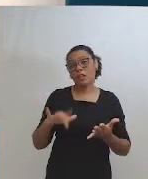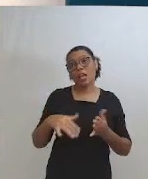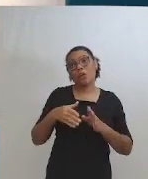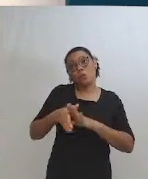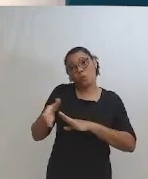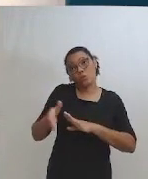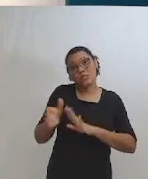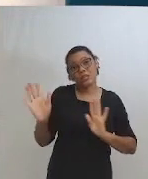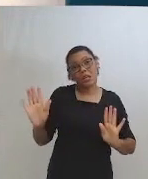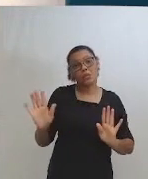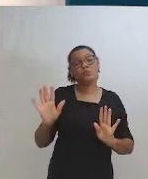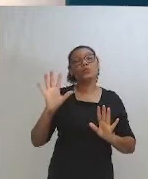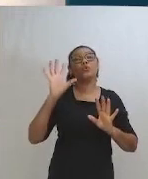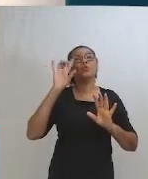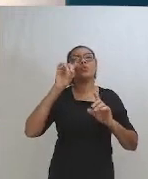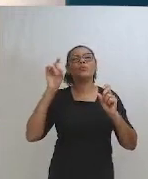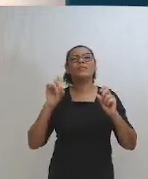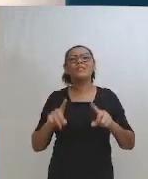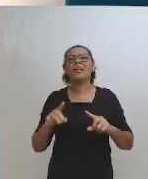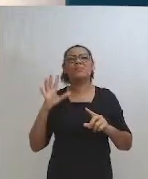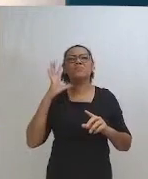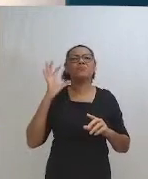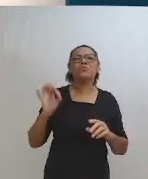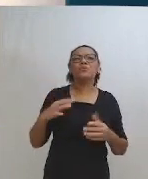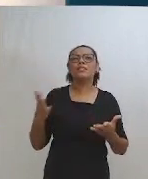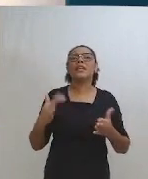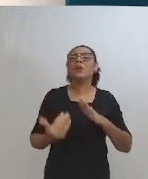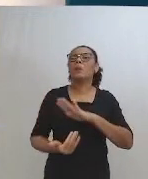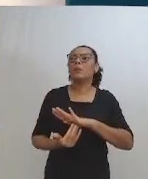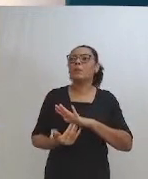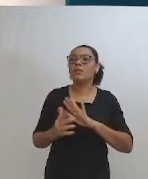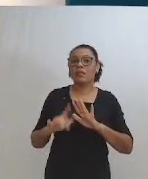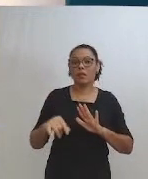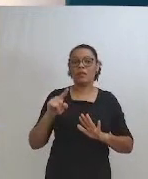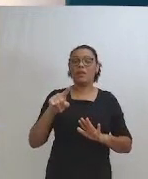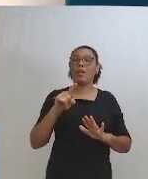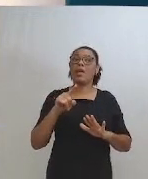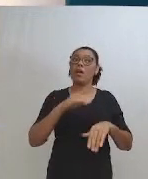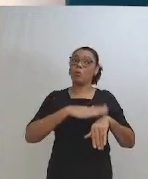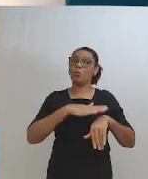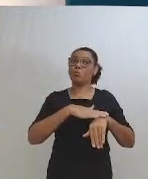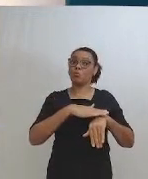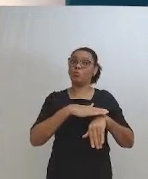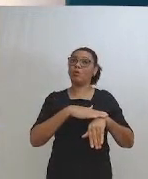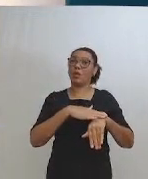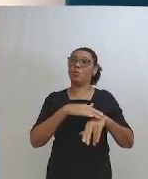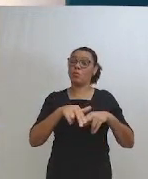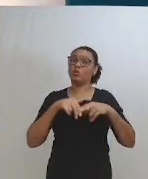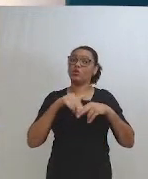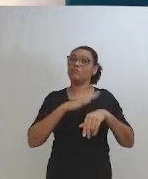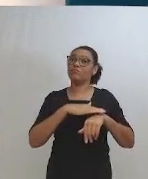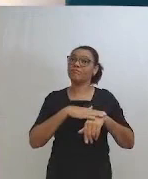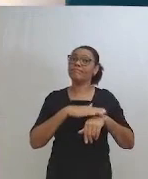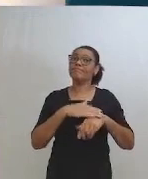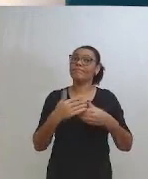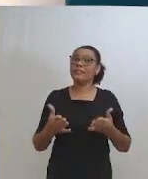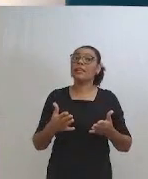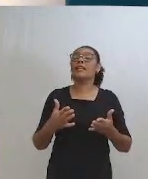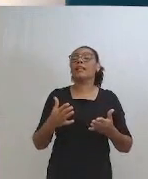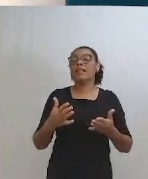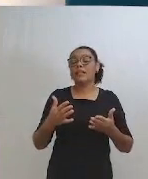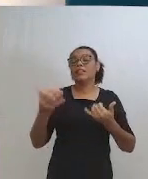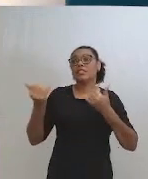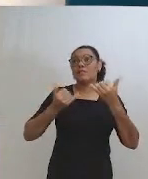desses eu fiz a limitação, mas certamente é um fator temporal o fator da extensão das informações que deixaram de ser